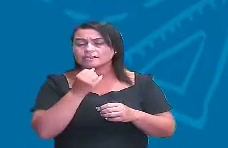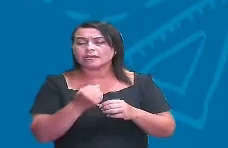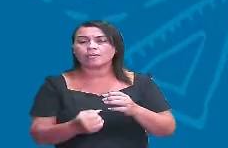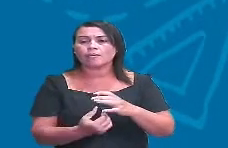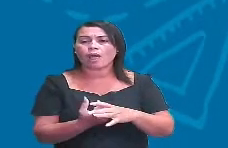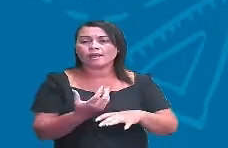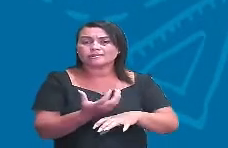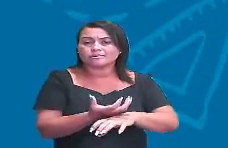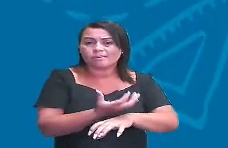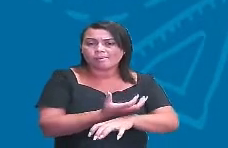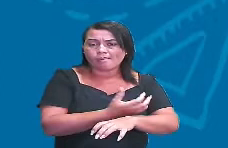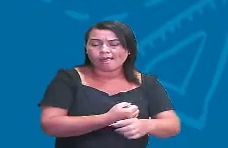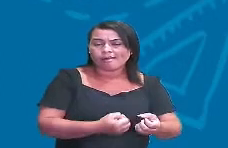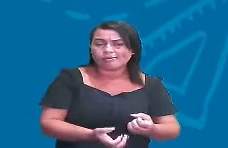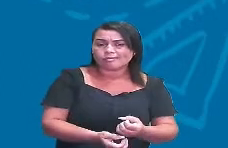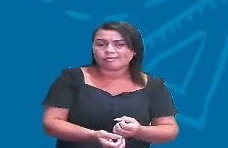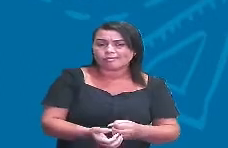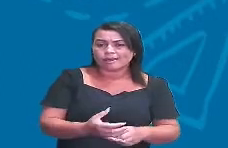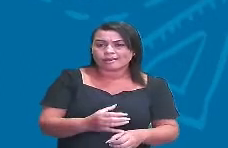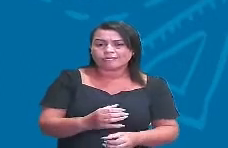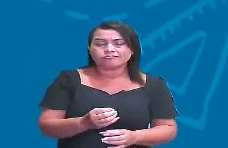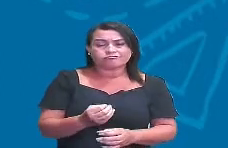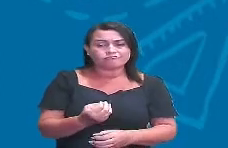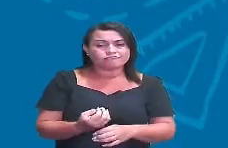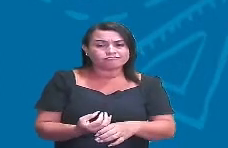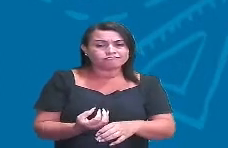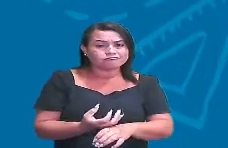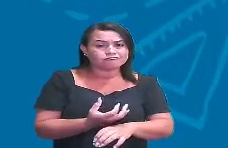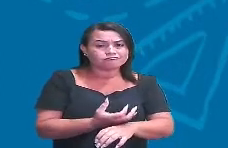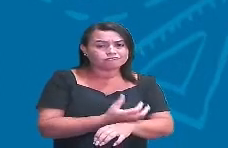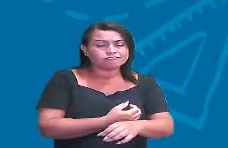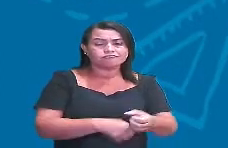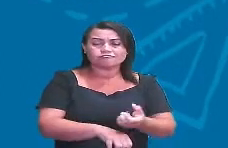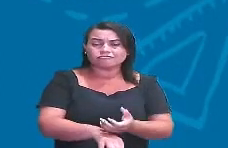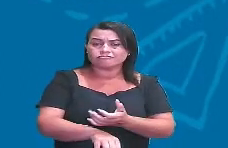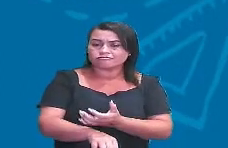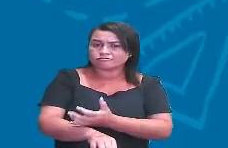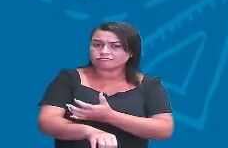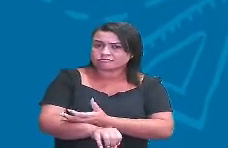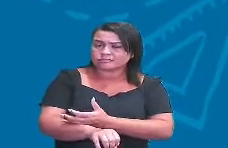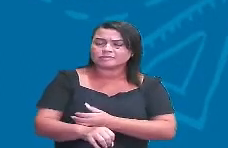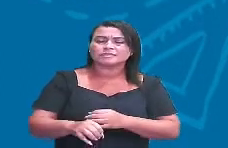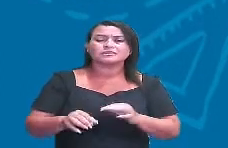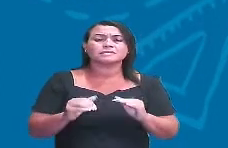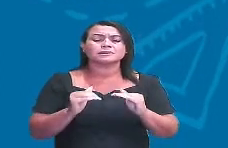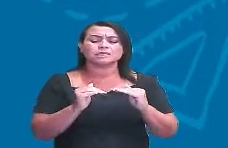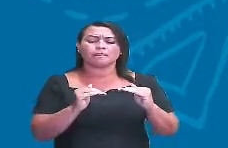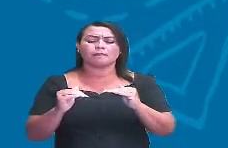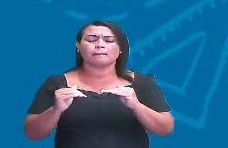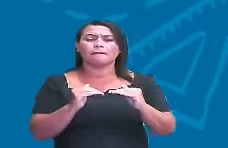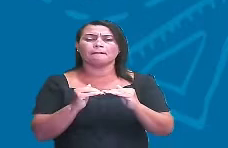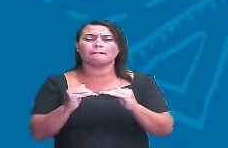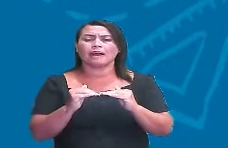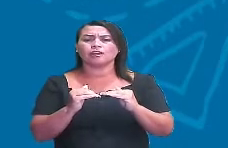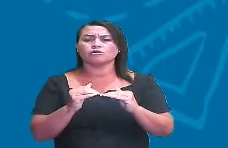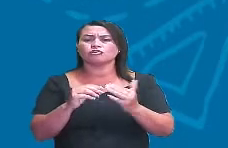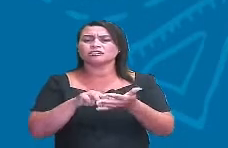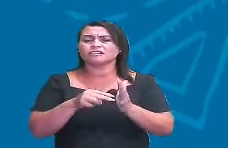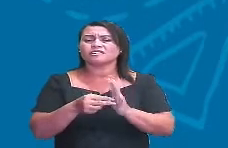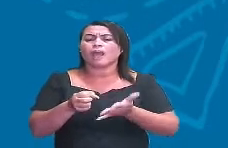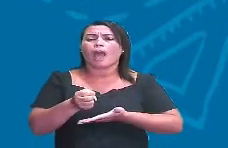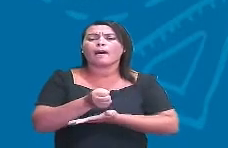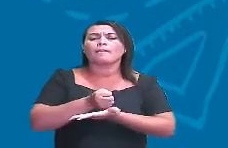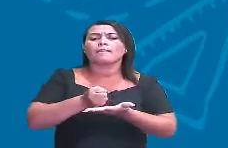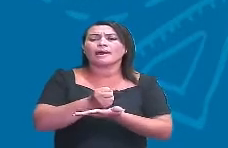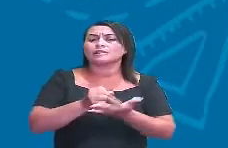ali na base da cadeia alimentar, porque, digamos assim, vão ser os alimentos base para todos os outros